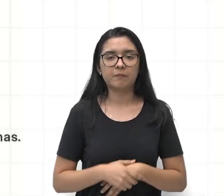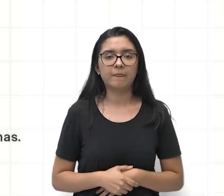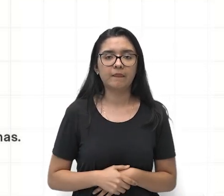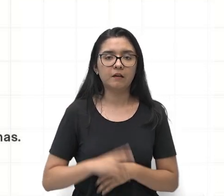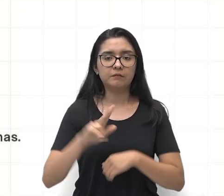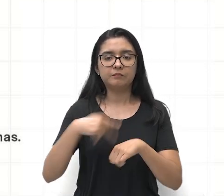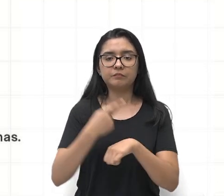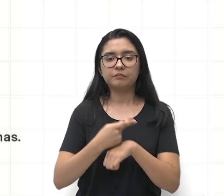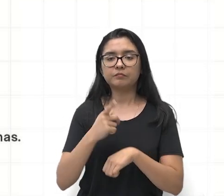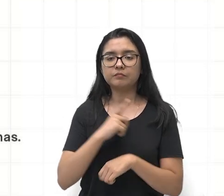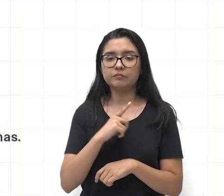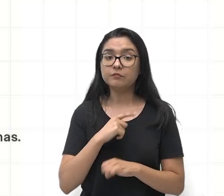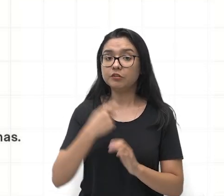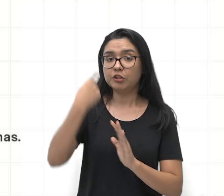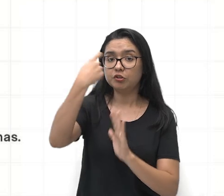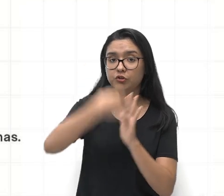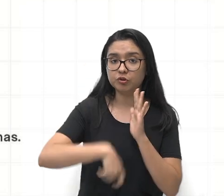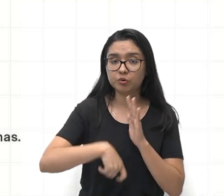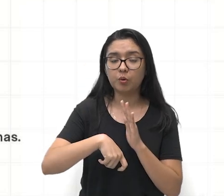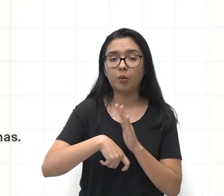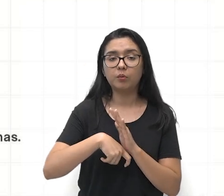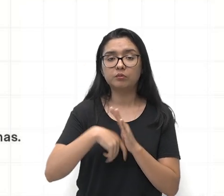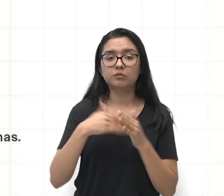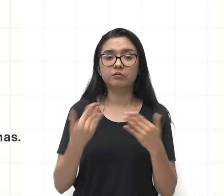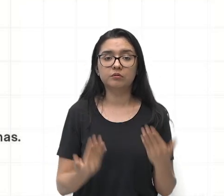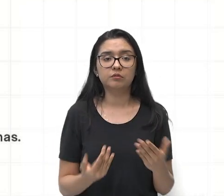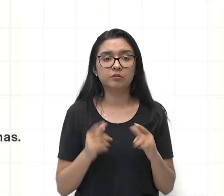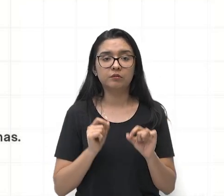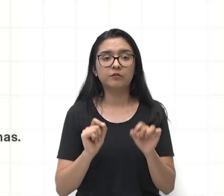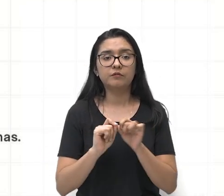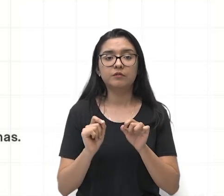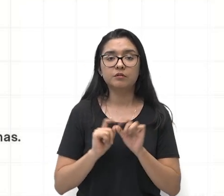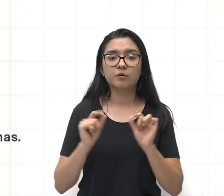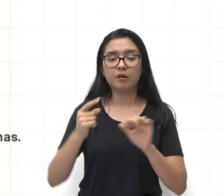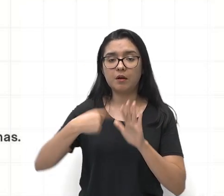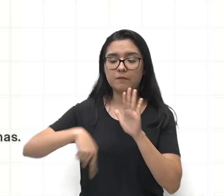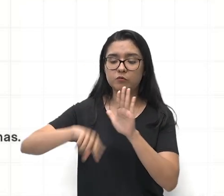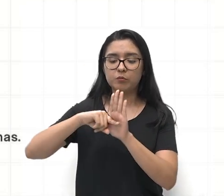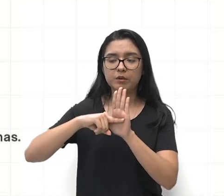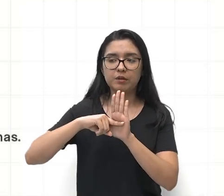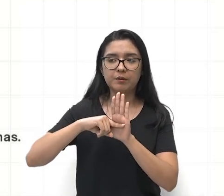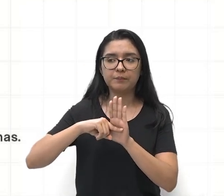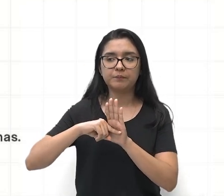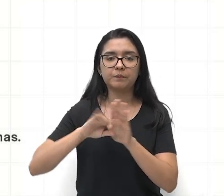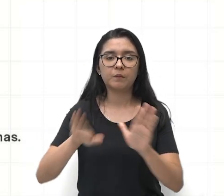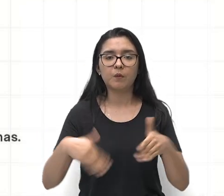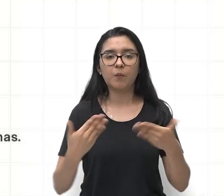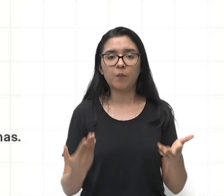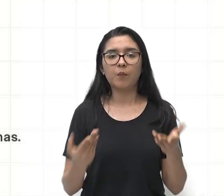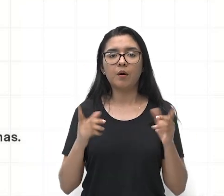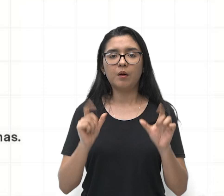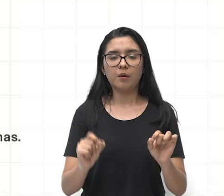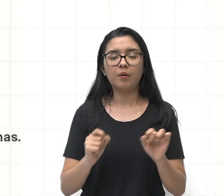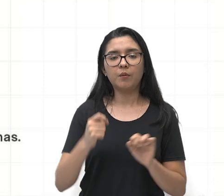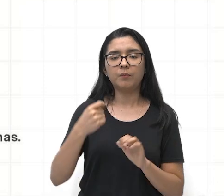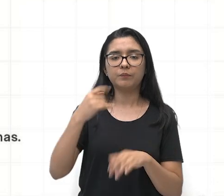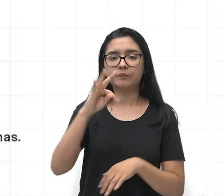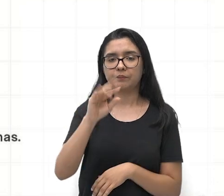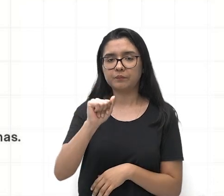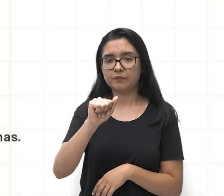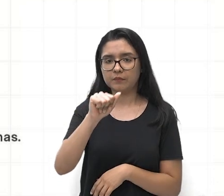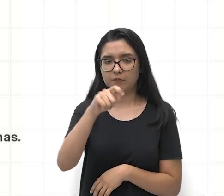E vamos, já que é desconto, nós vamos o quê? Subtrair. Qual é a taxa